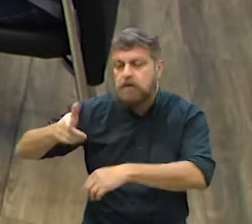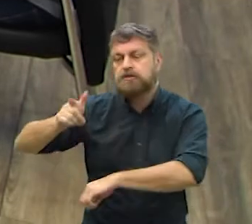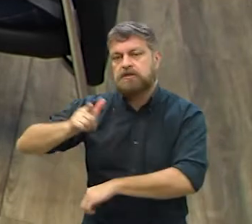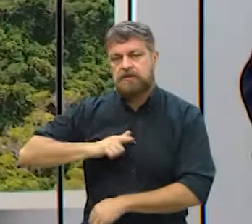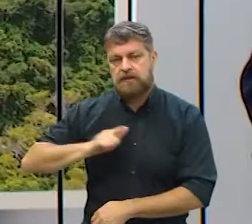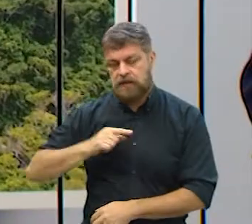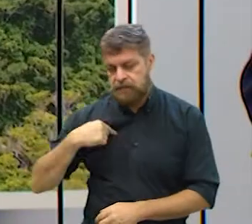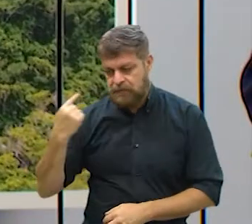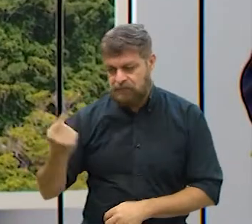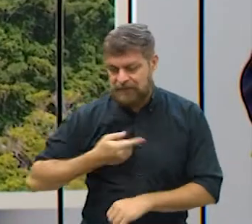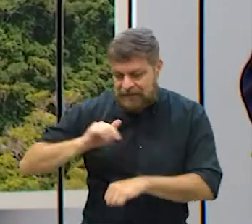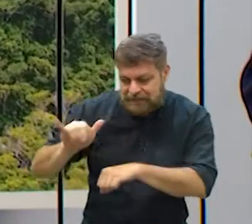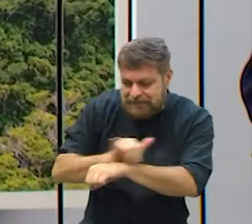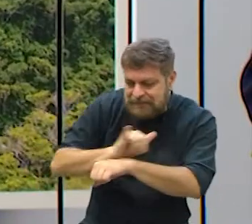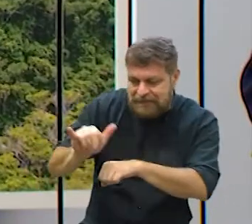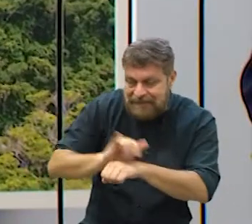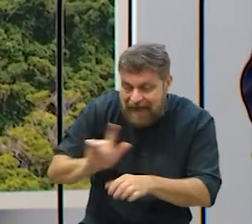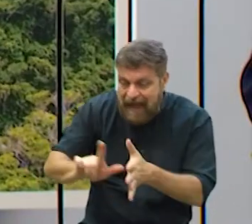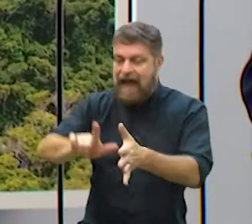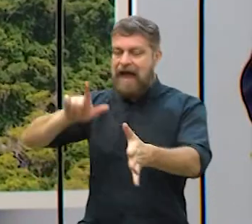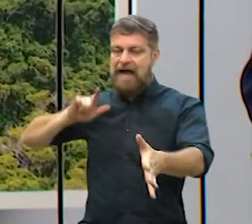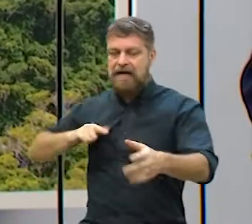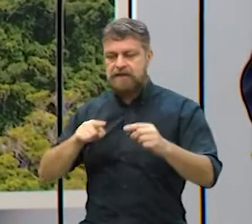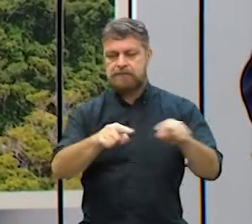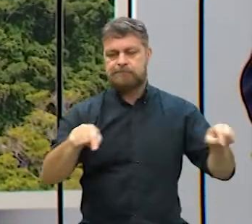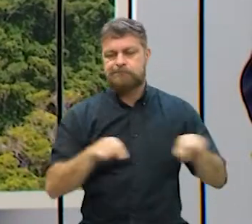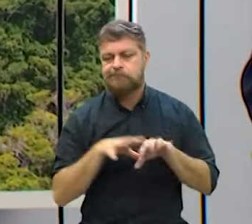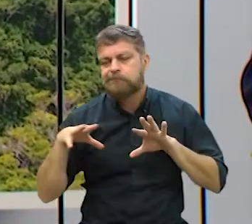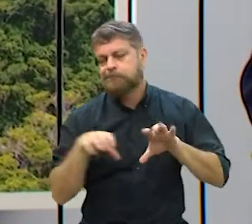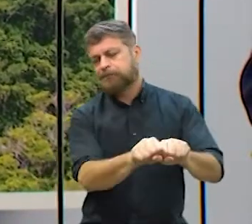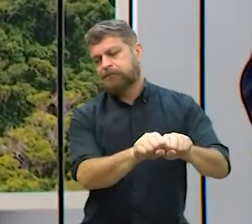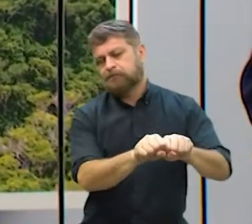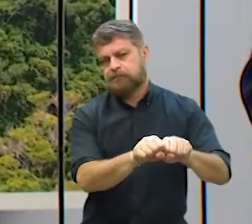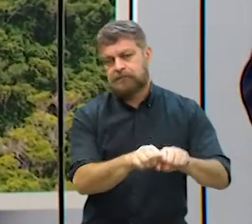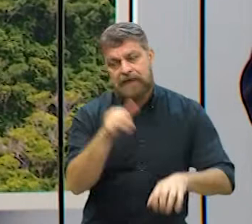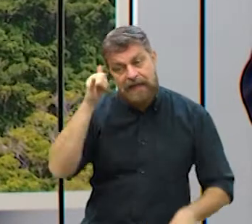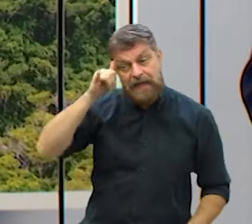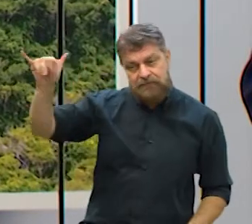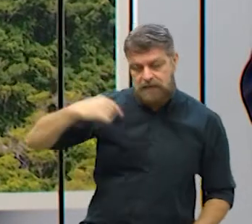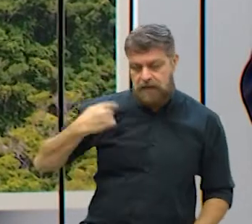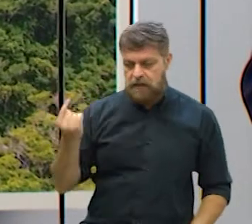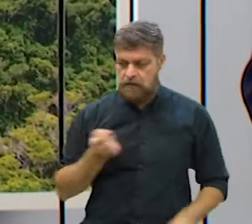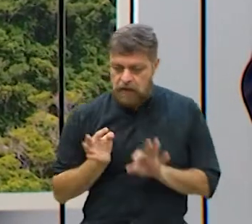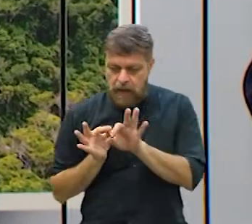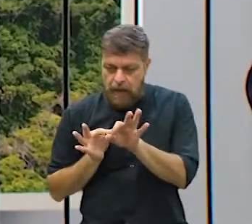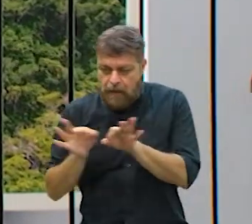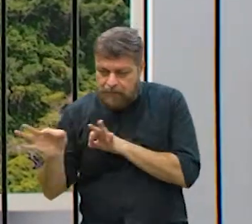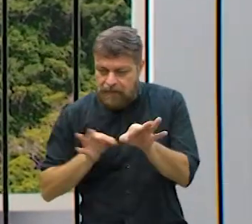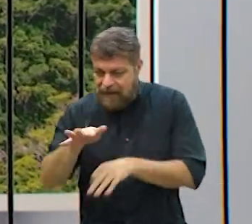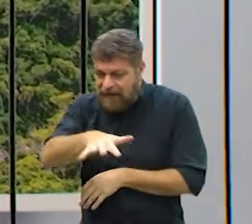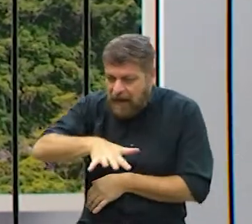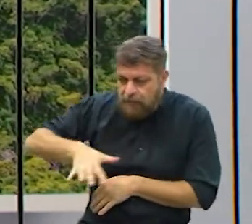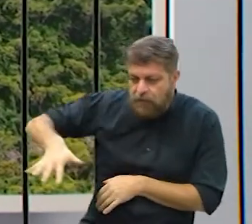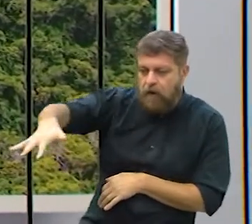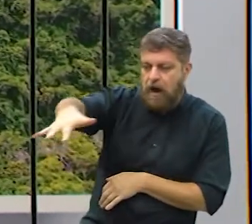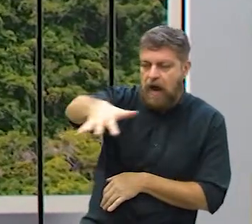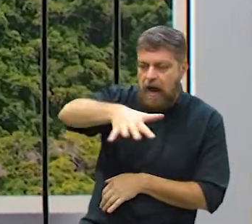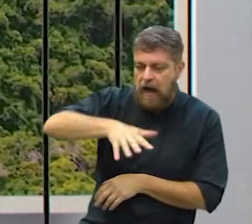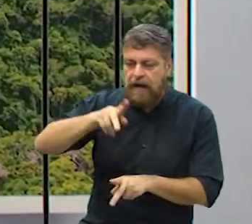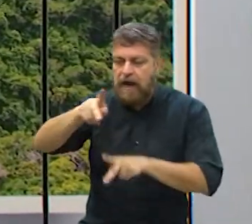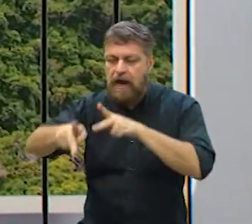hoje. De nós buscarmos a solução antes que aconteça o problema. Quer dizer, prepararmos a